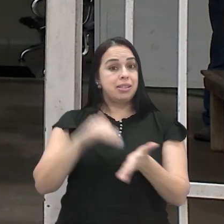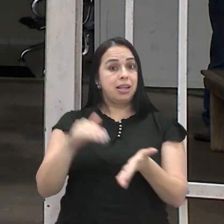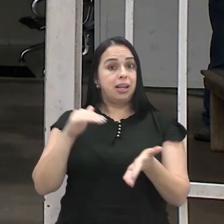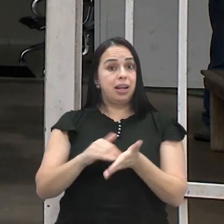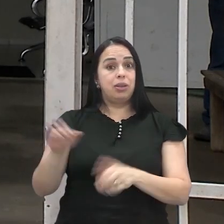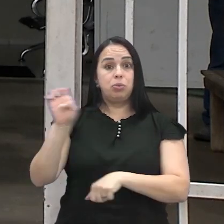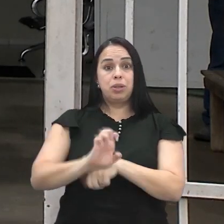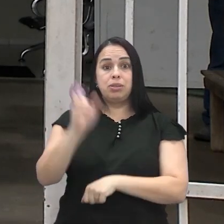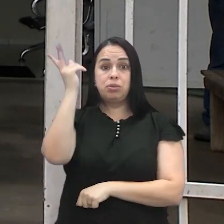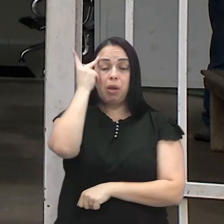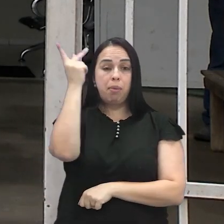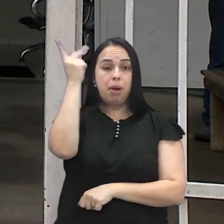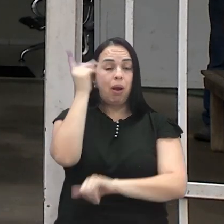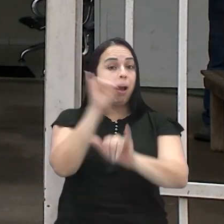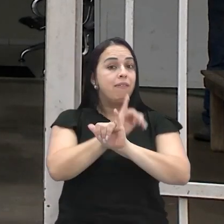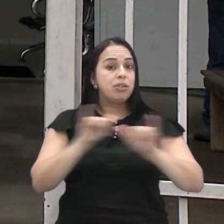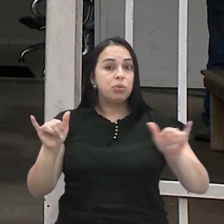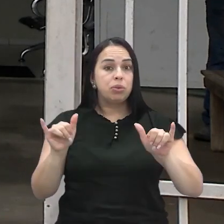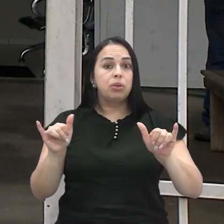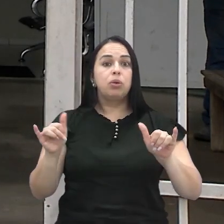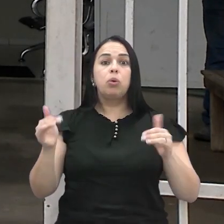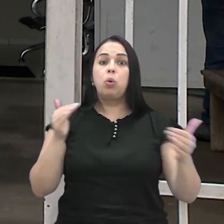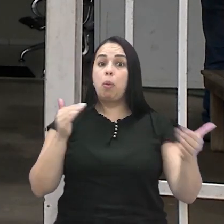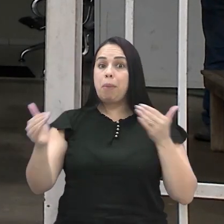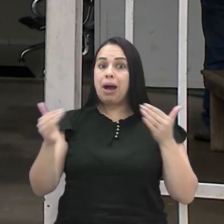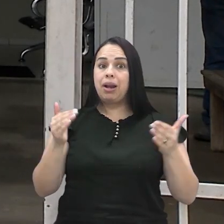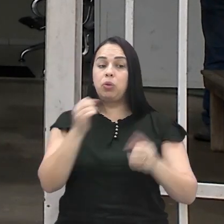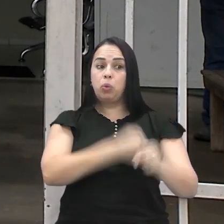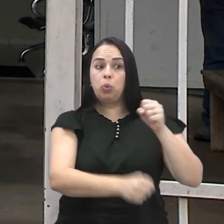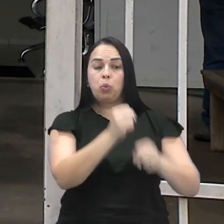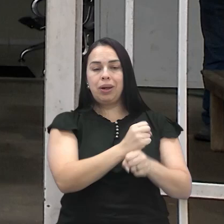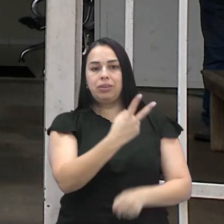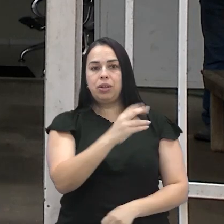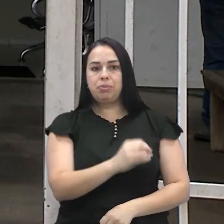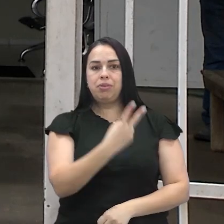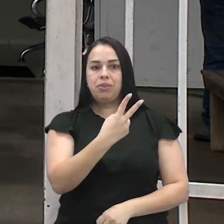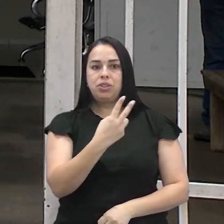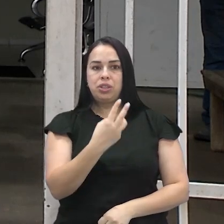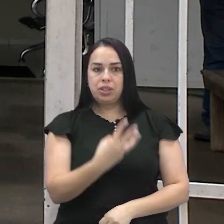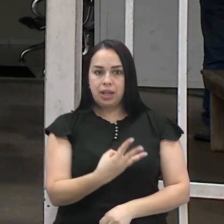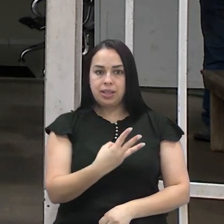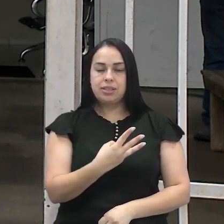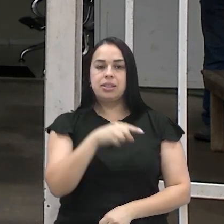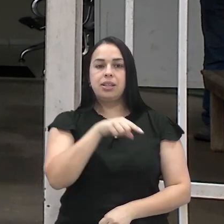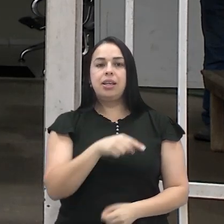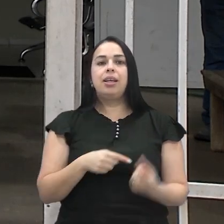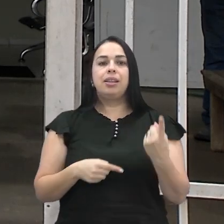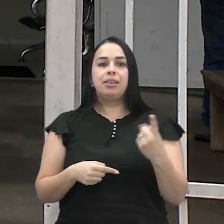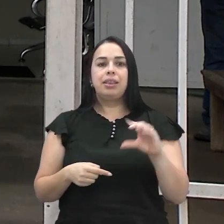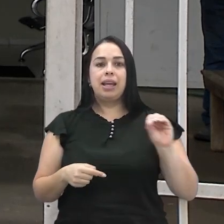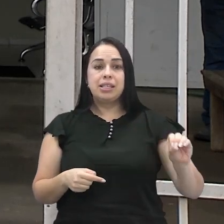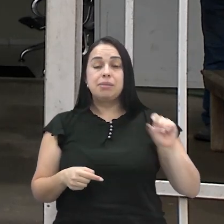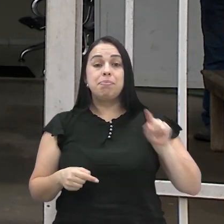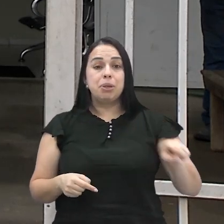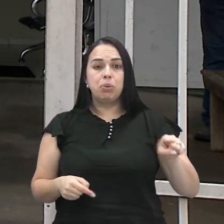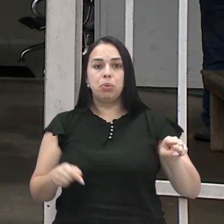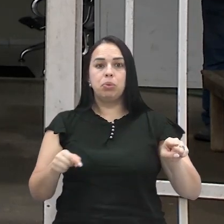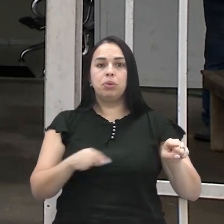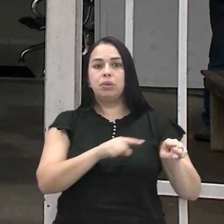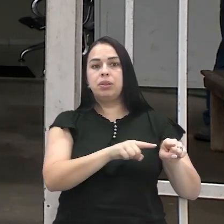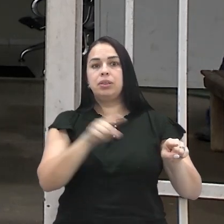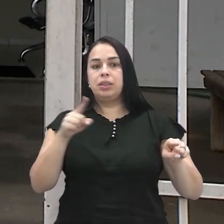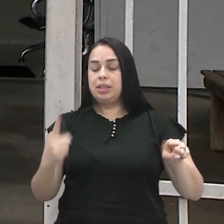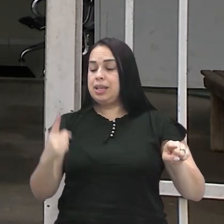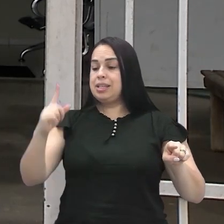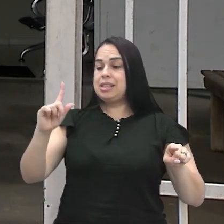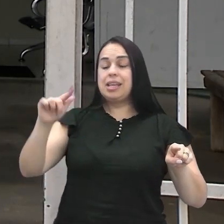a Secretaria Estadual de Saúde. No mesmo período de 2023, foram registrados 10.708